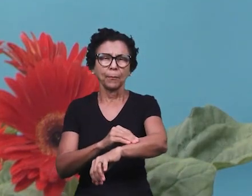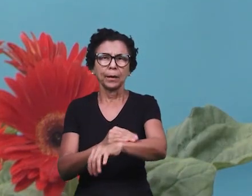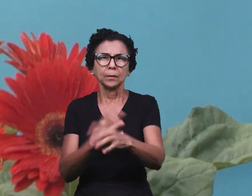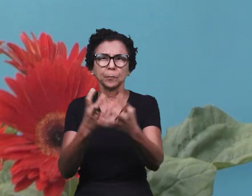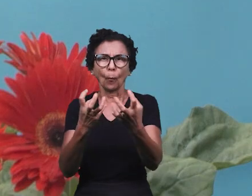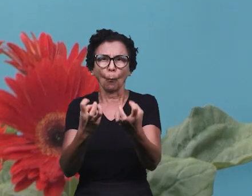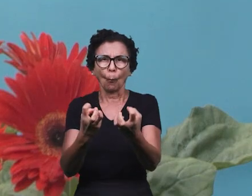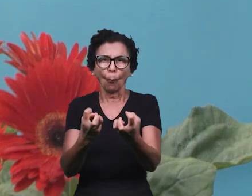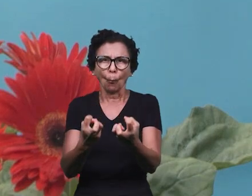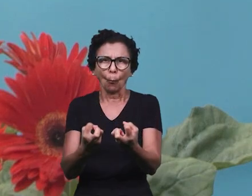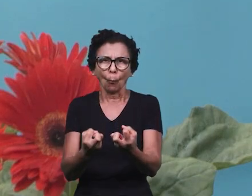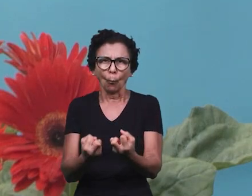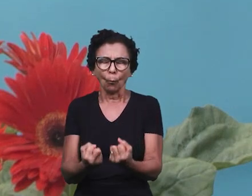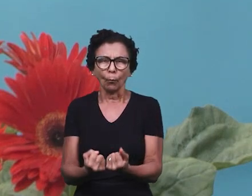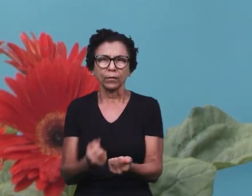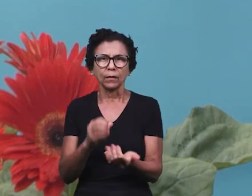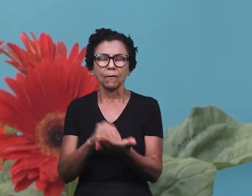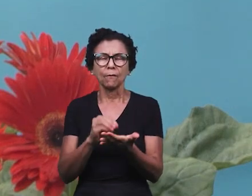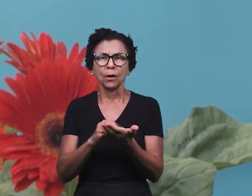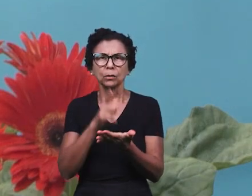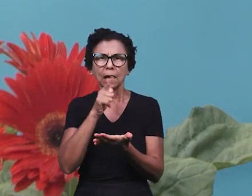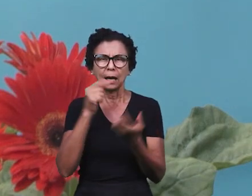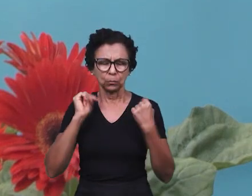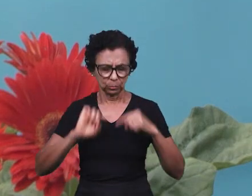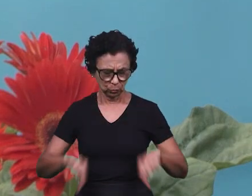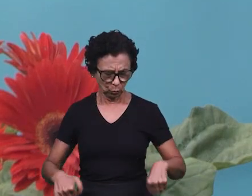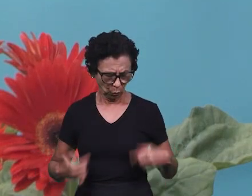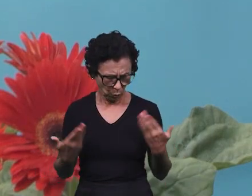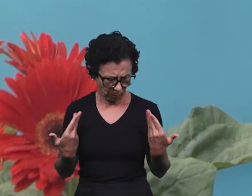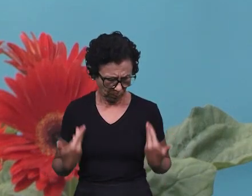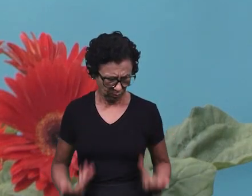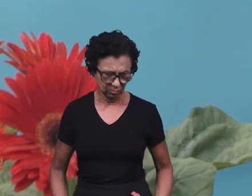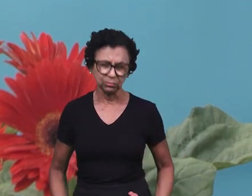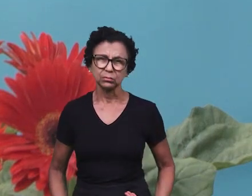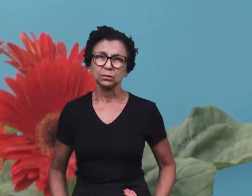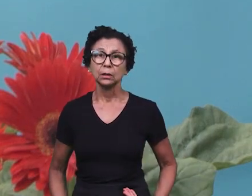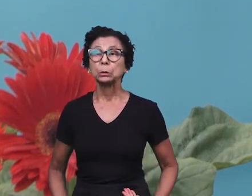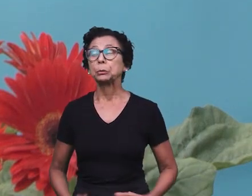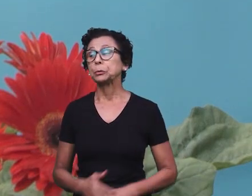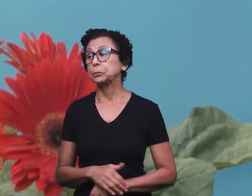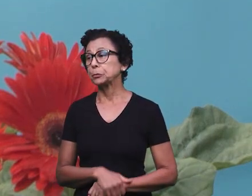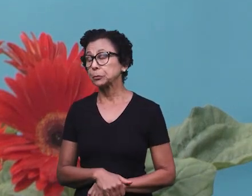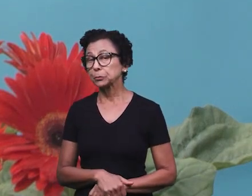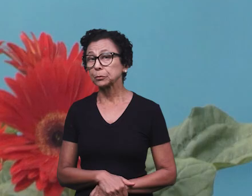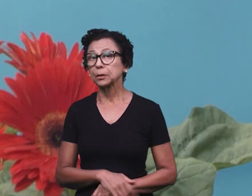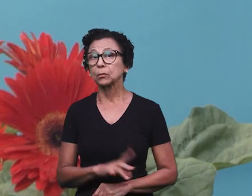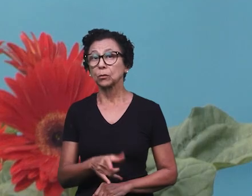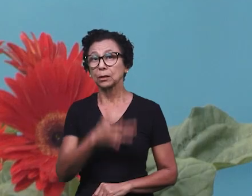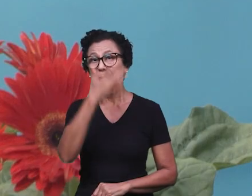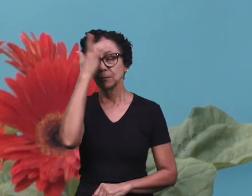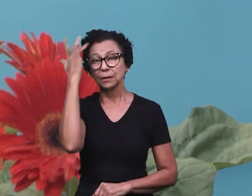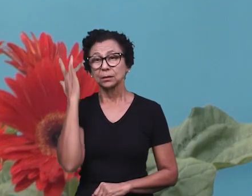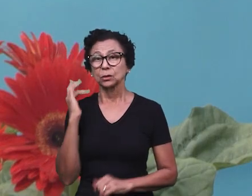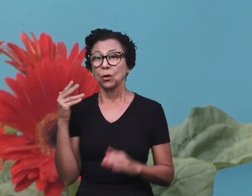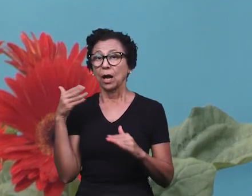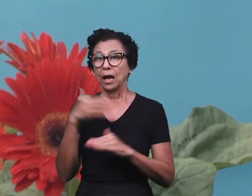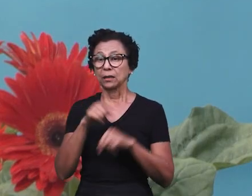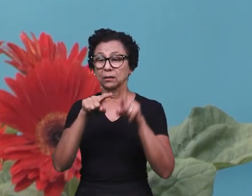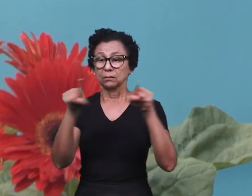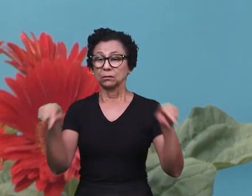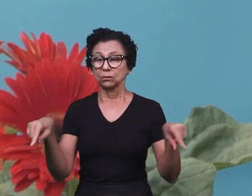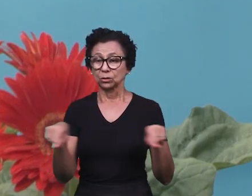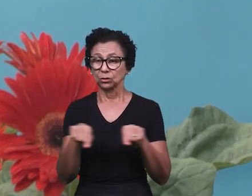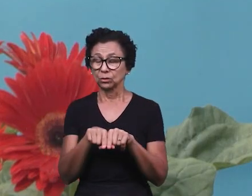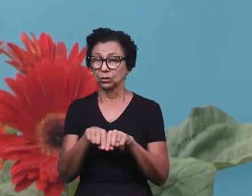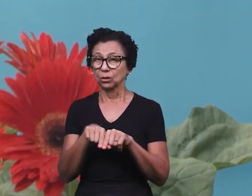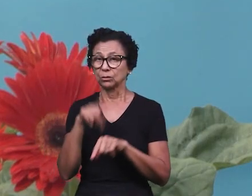Então, geralmente, quando o paciente chega no consultório falando que ele está nessa situação, nessa condição, a gente já